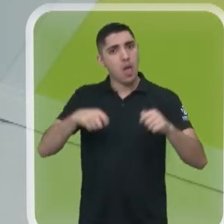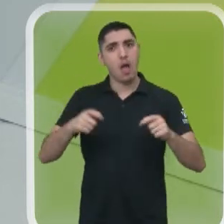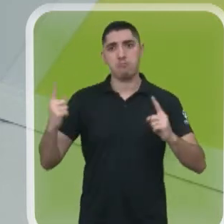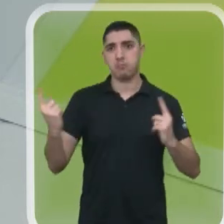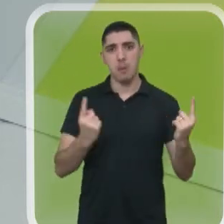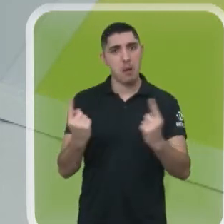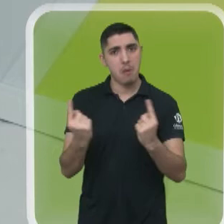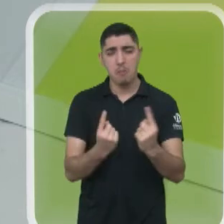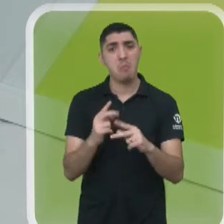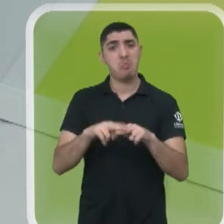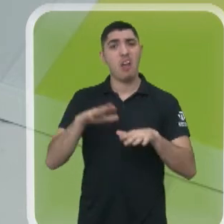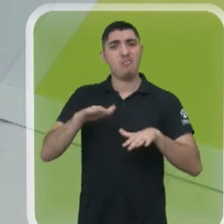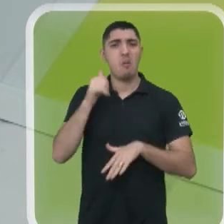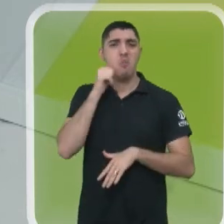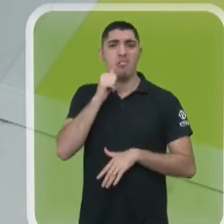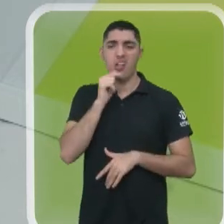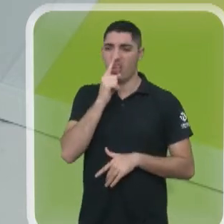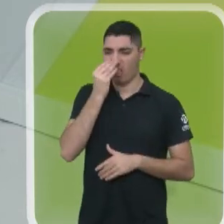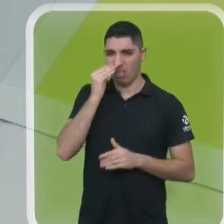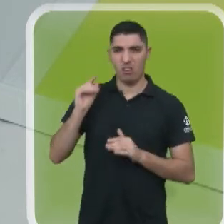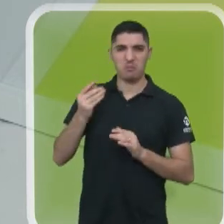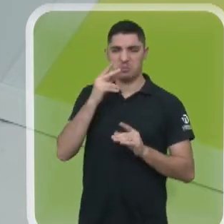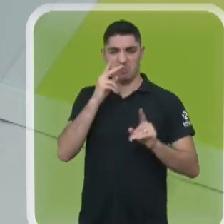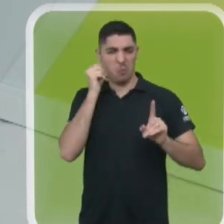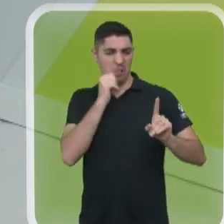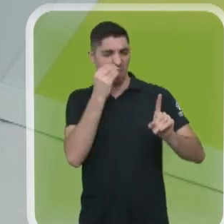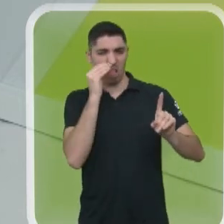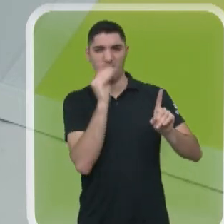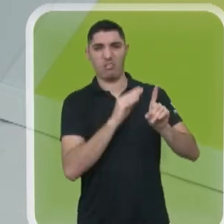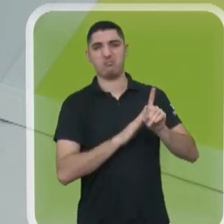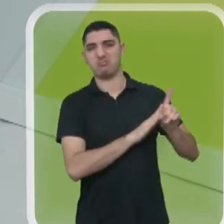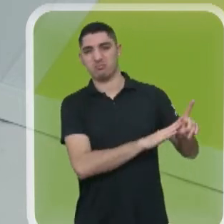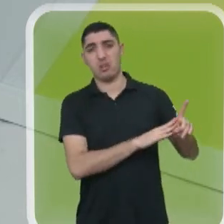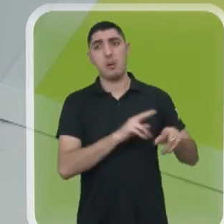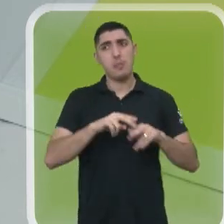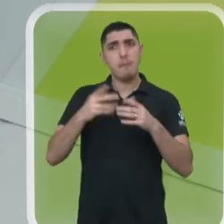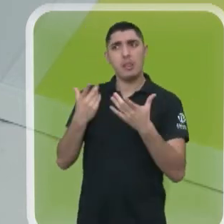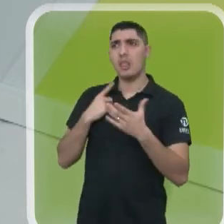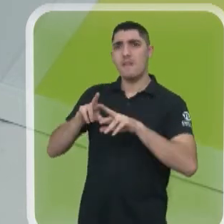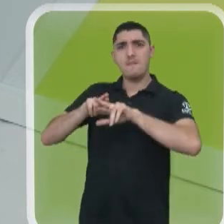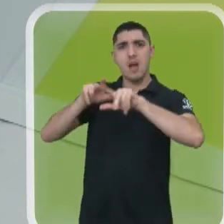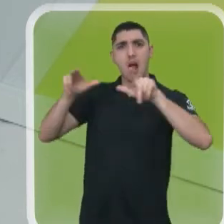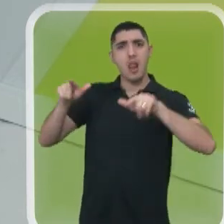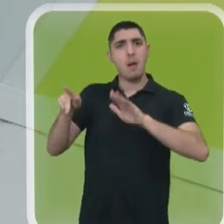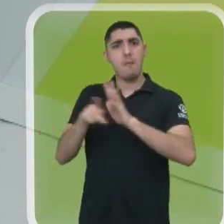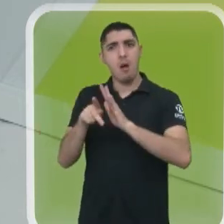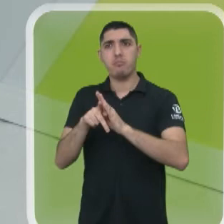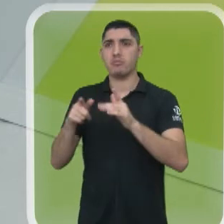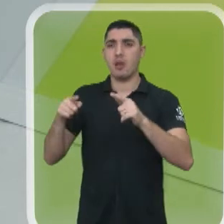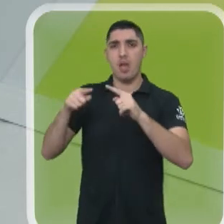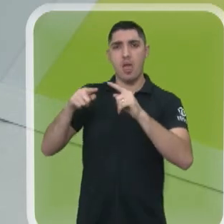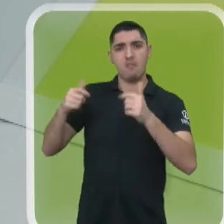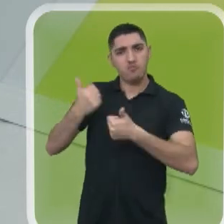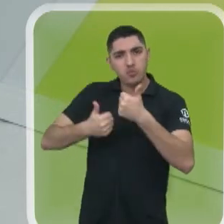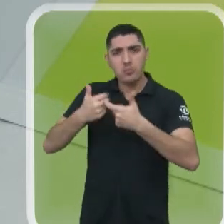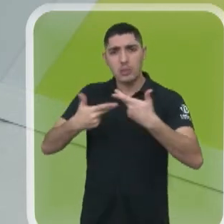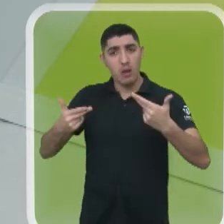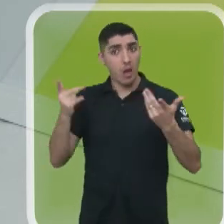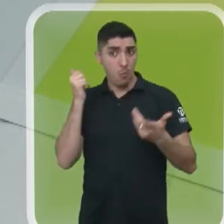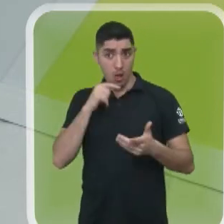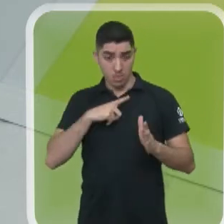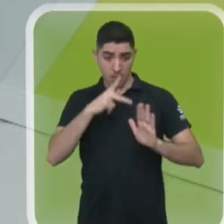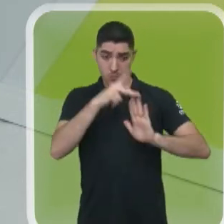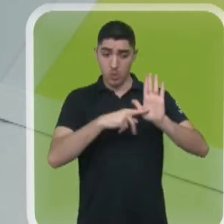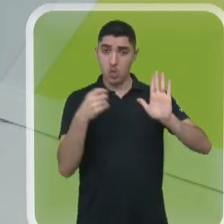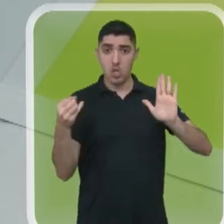elas são colocadas de escanteio de fato nesse mundaréu de quadras que existem por aí elas não tem muito espaço e veio o quero jogar